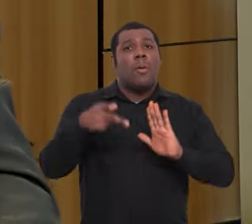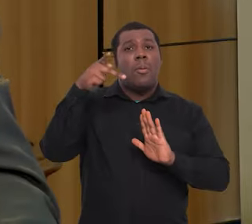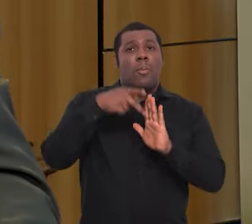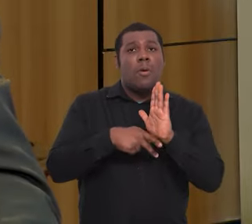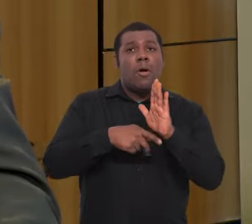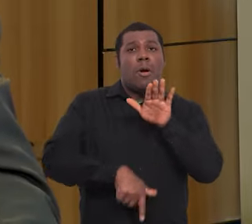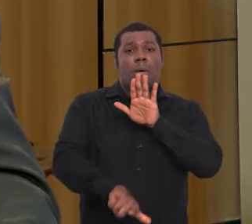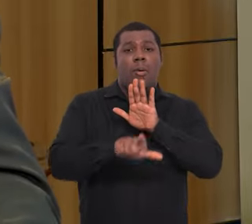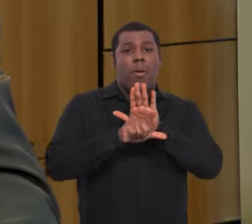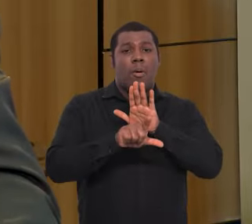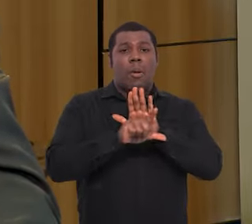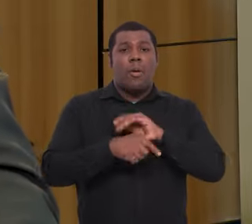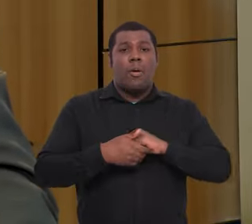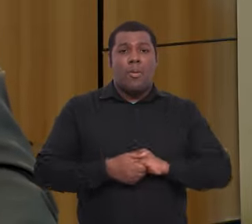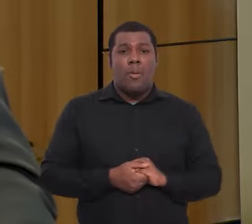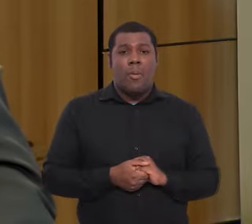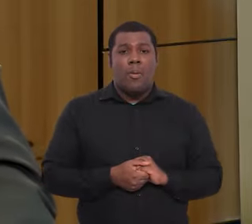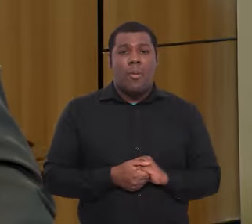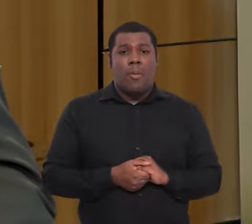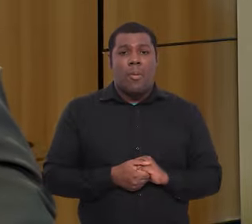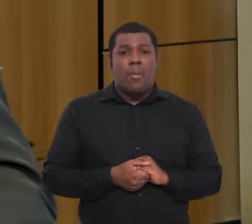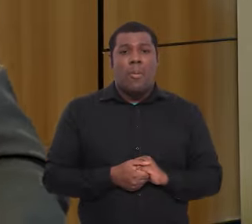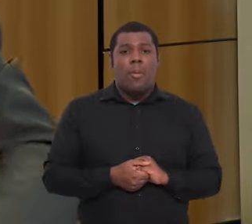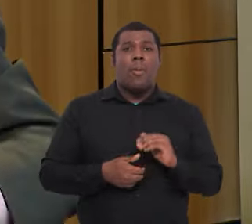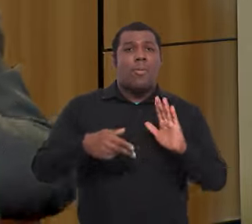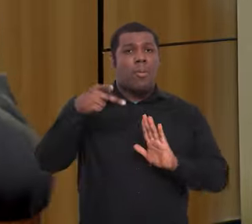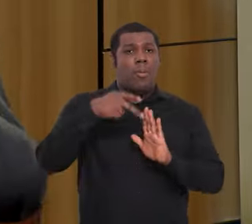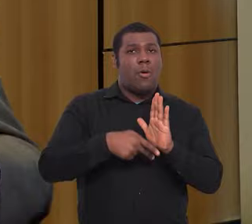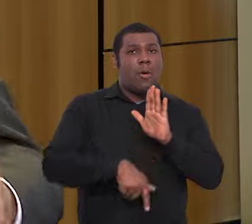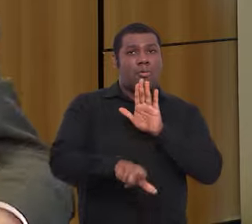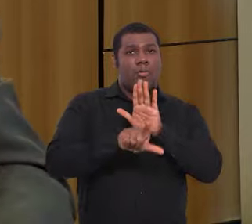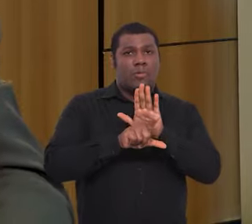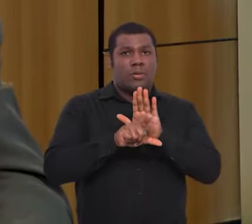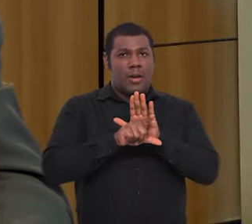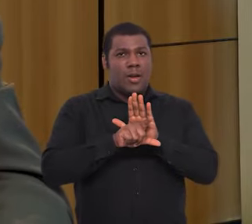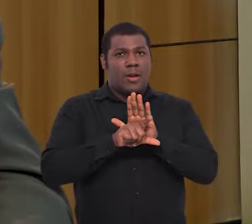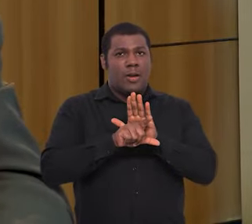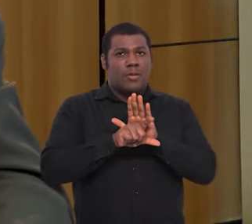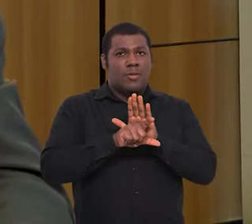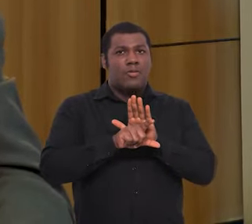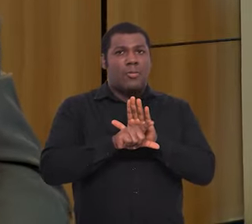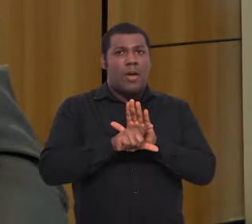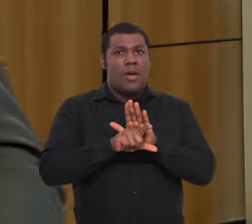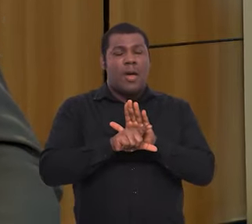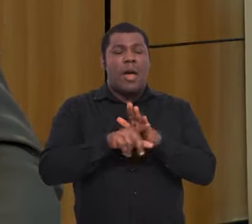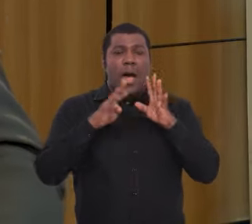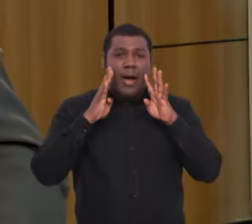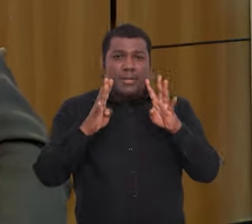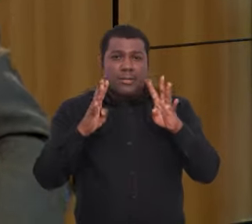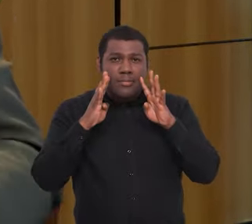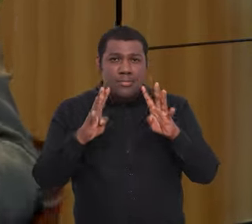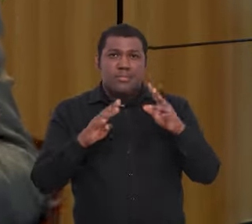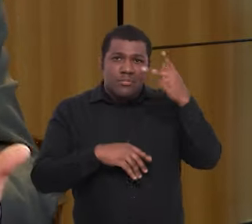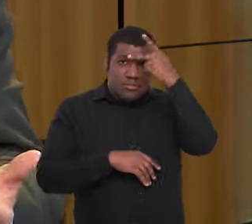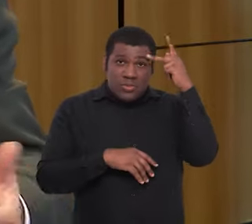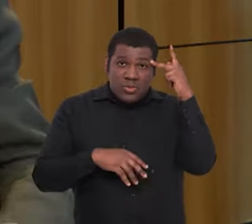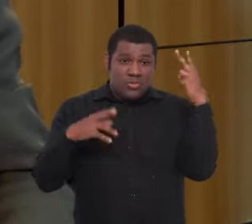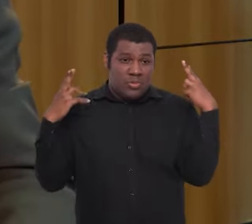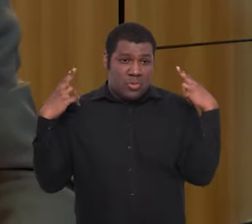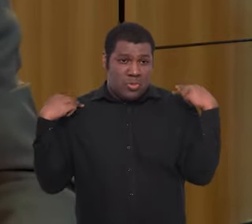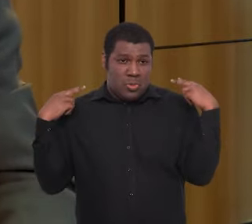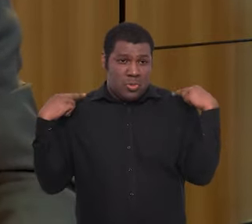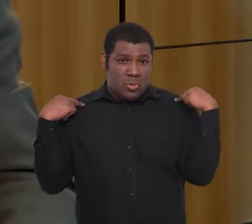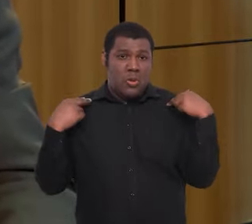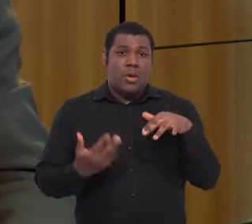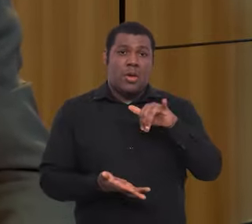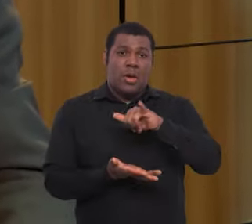projeto de lei seguiu arrisca esta solicitação da categoria E a determinação do presidente Lula que